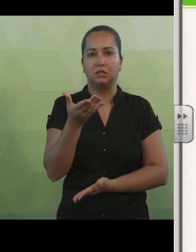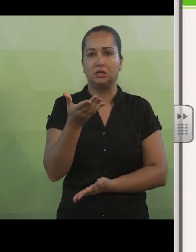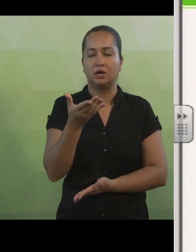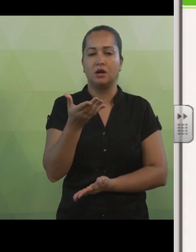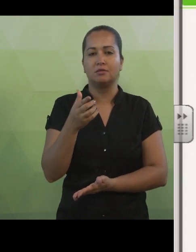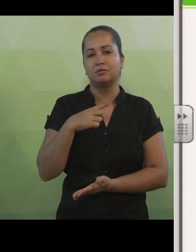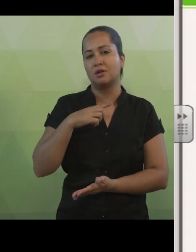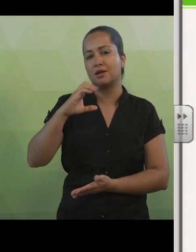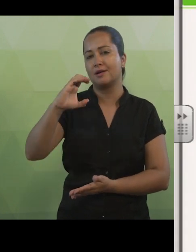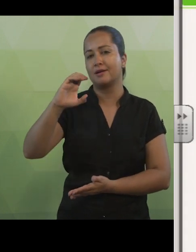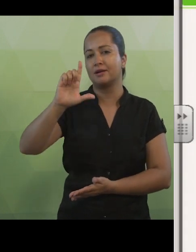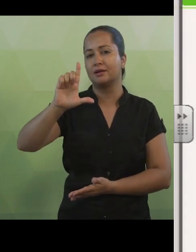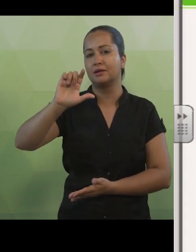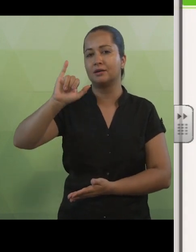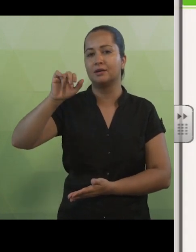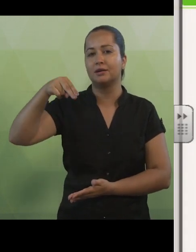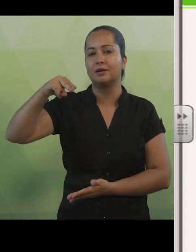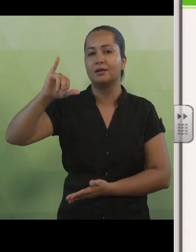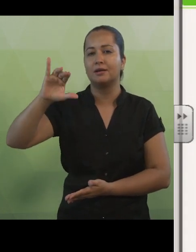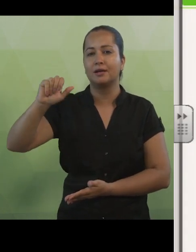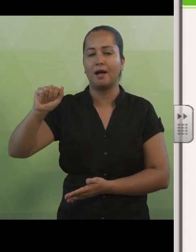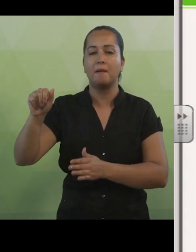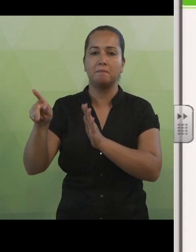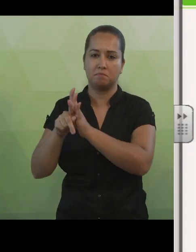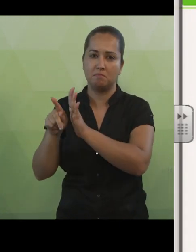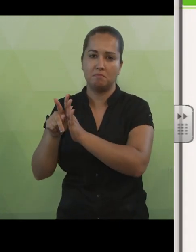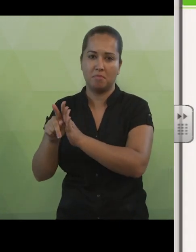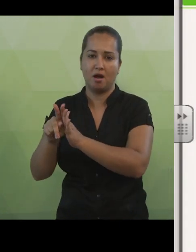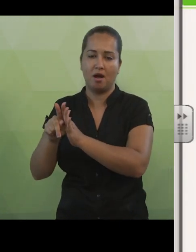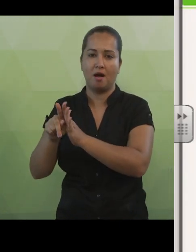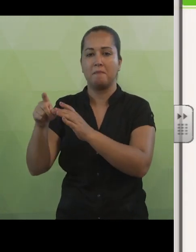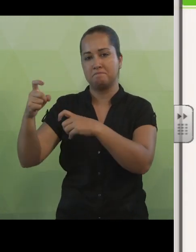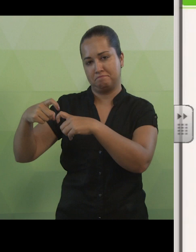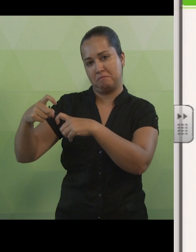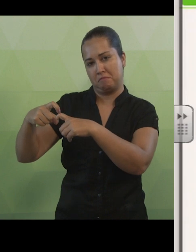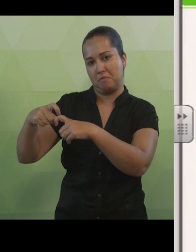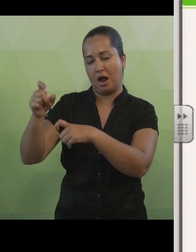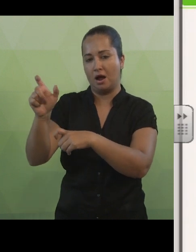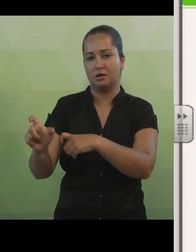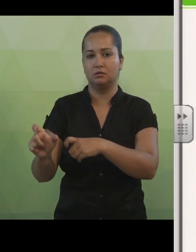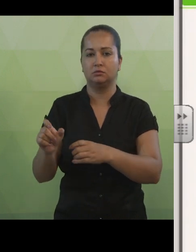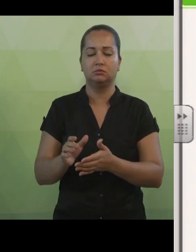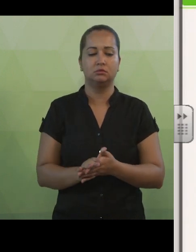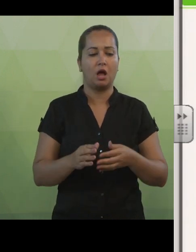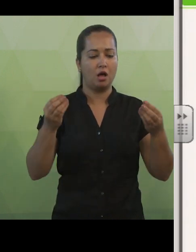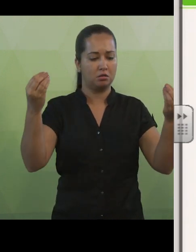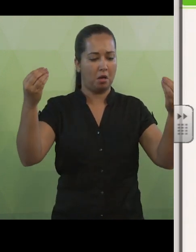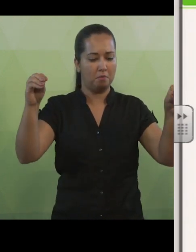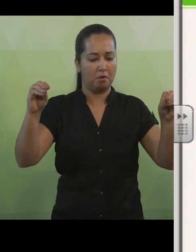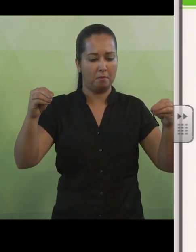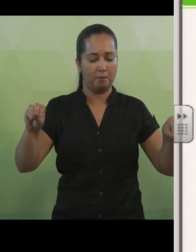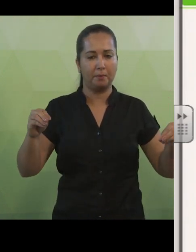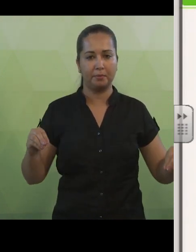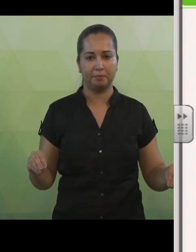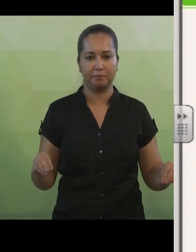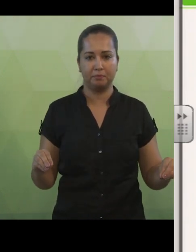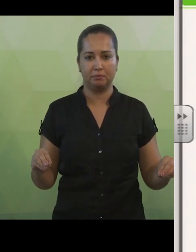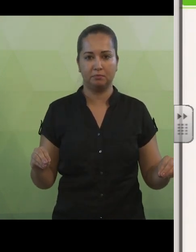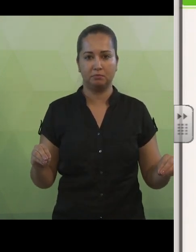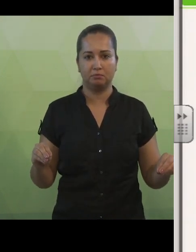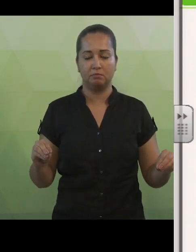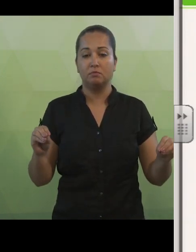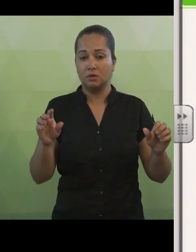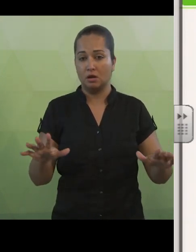clínica, e qualquer outros bancos de dados aqui armazenados. Tudo isso aqui é gerenciado